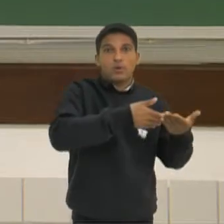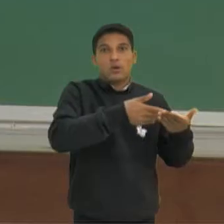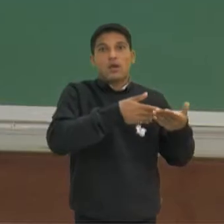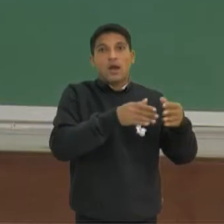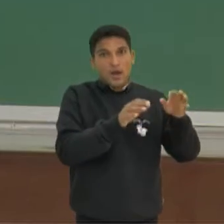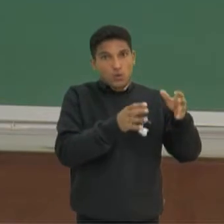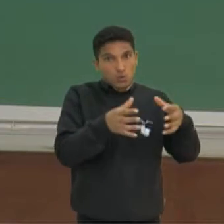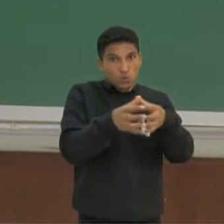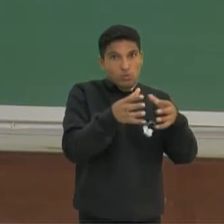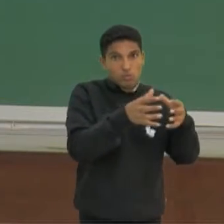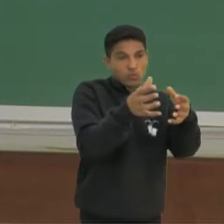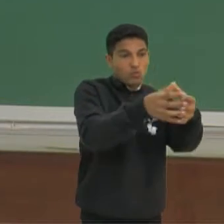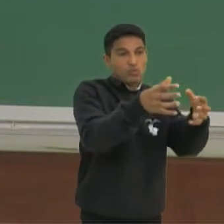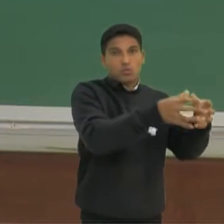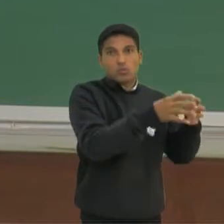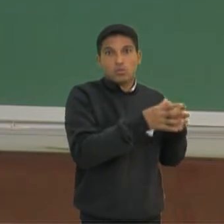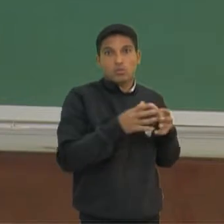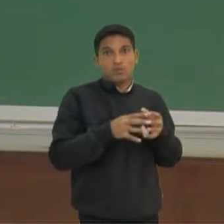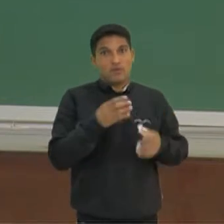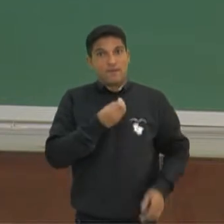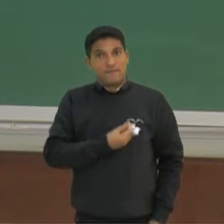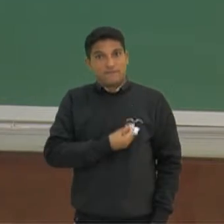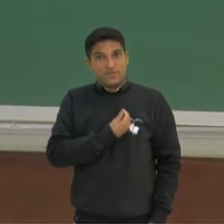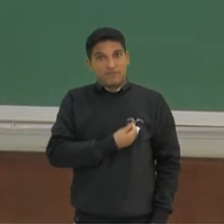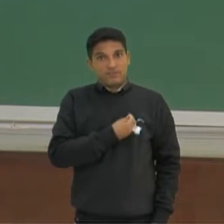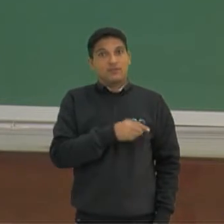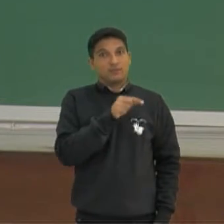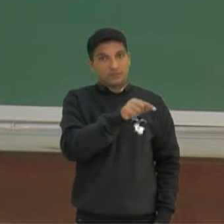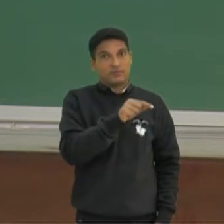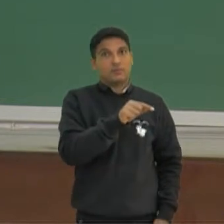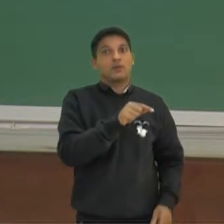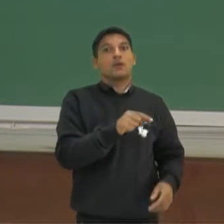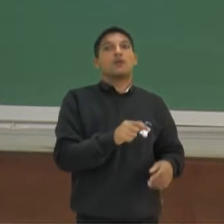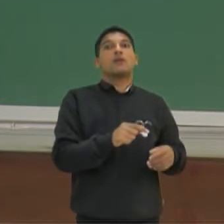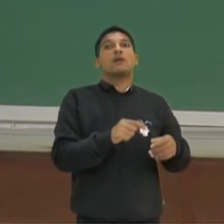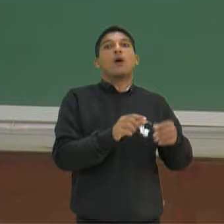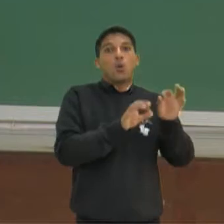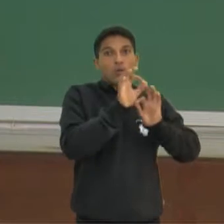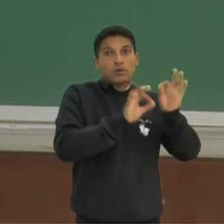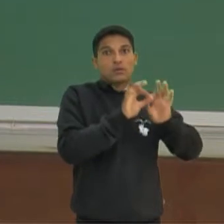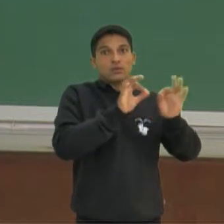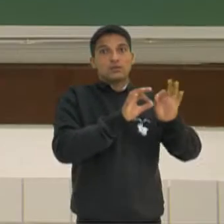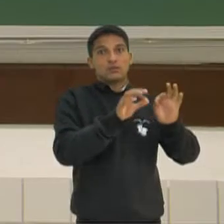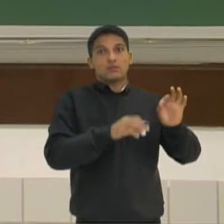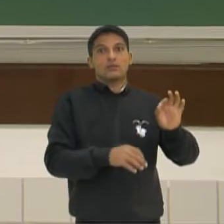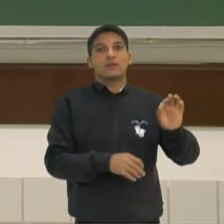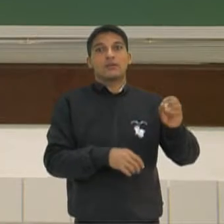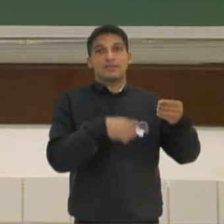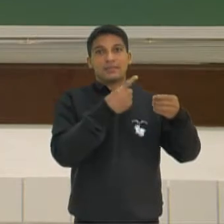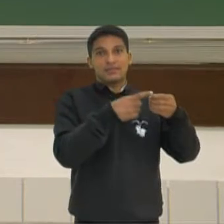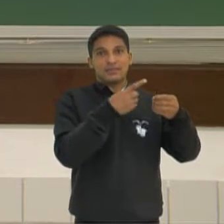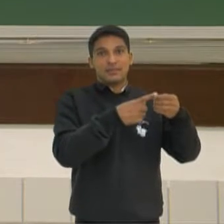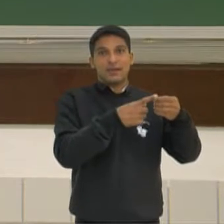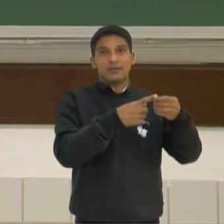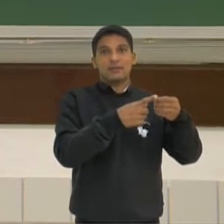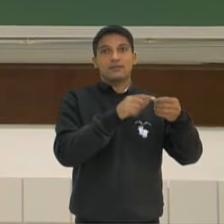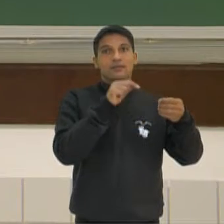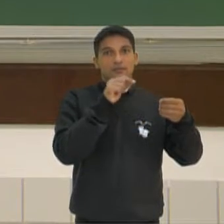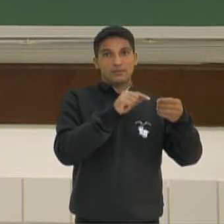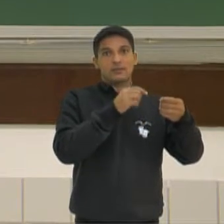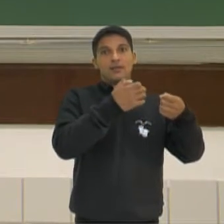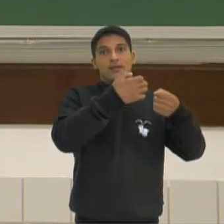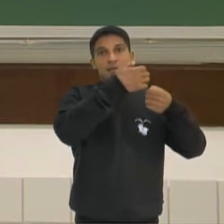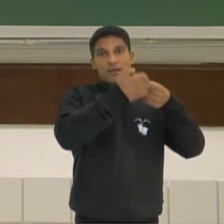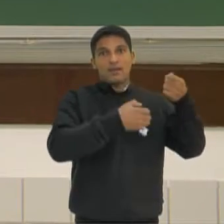esses grupos que viviam nessas cidades-estados, eles tinham crenças animistas, acreditavam, então,